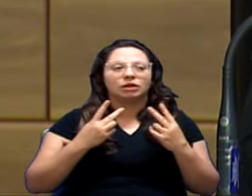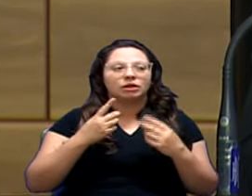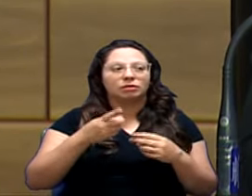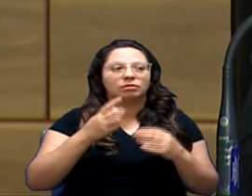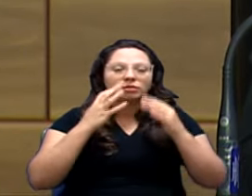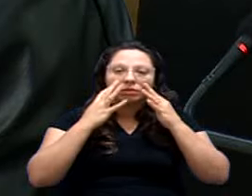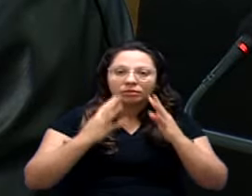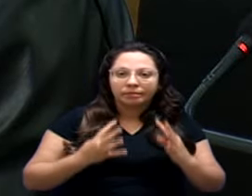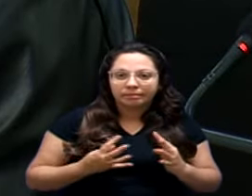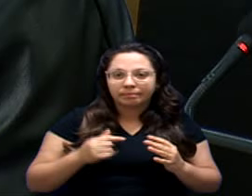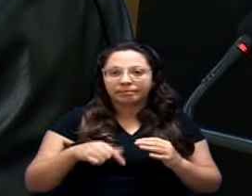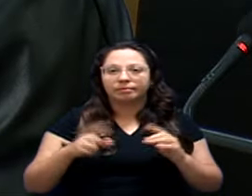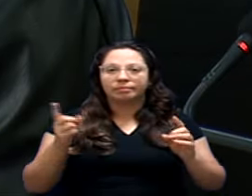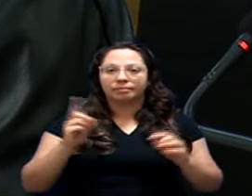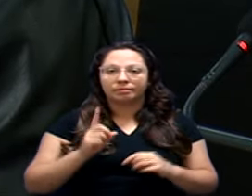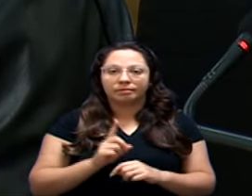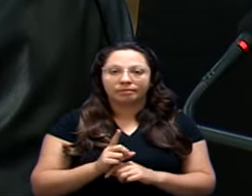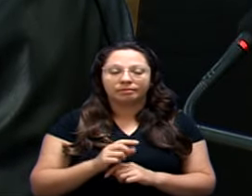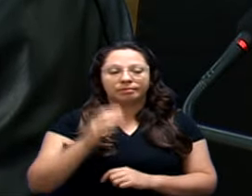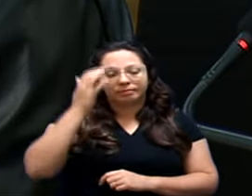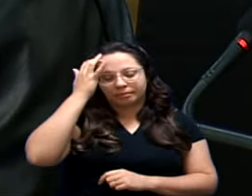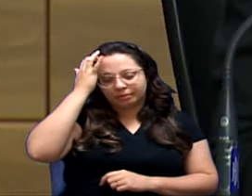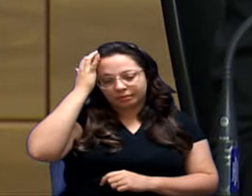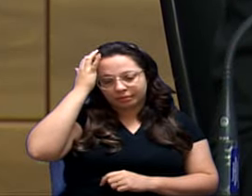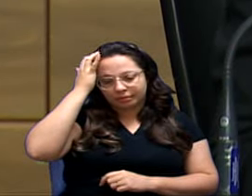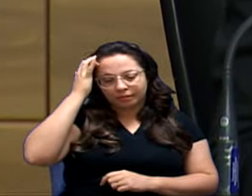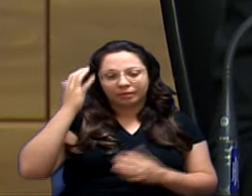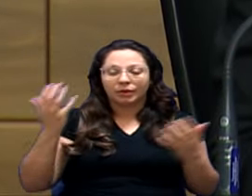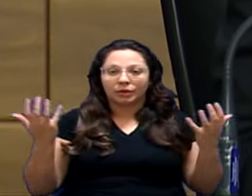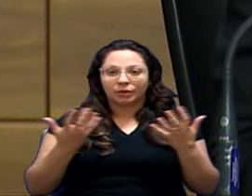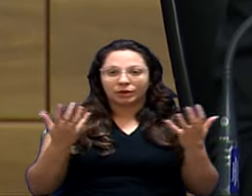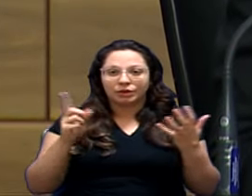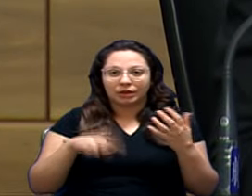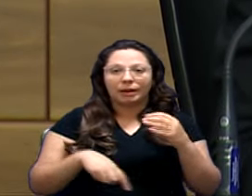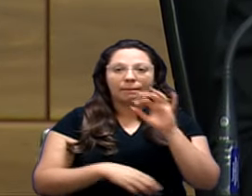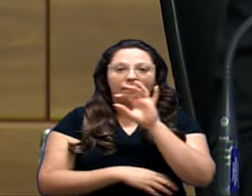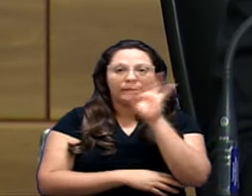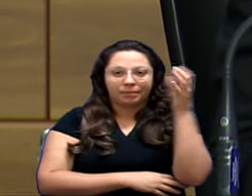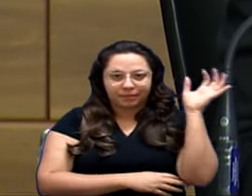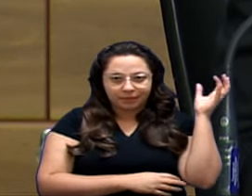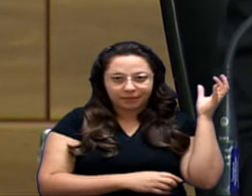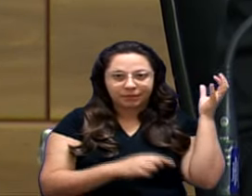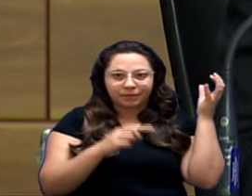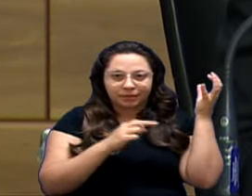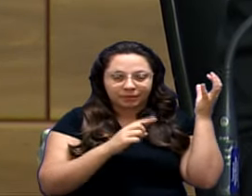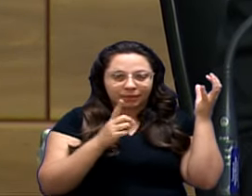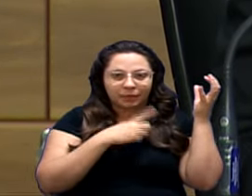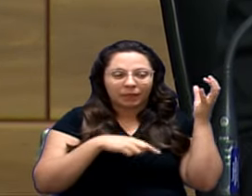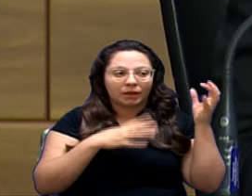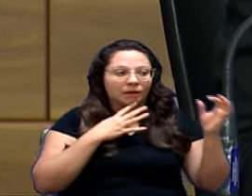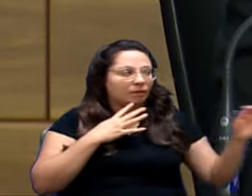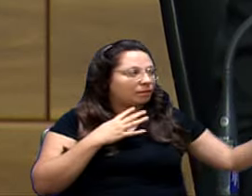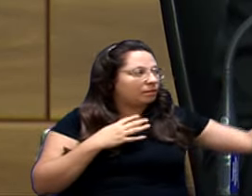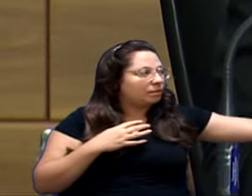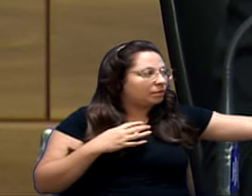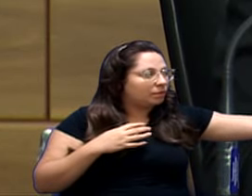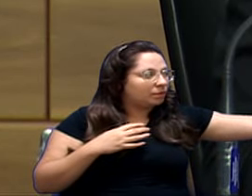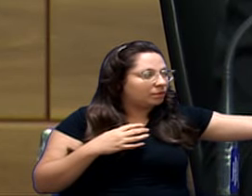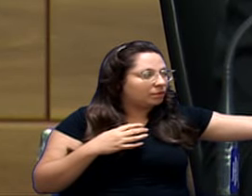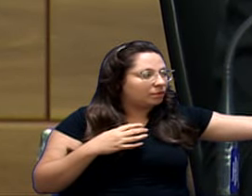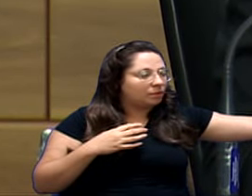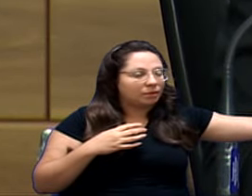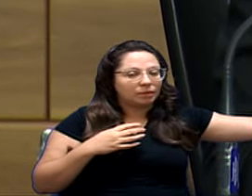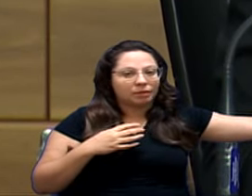rádio câmara hoje Presidente é meio ambiente né um tema que a gente tem o conhecimento trouxemos propostas e